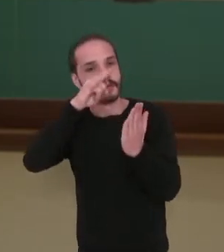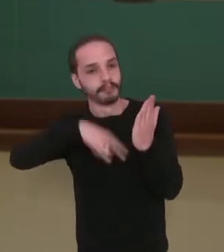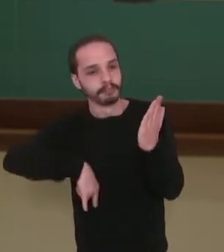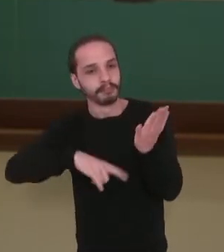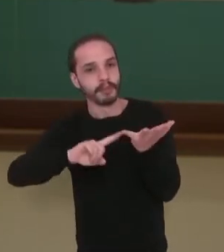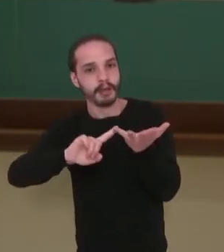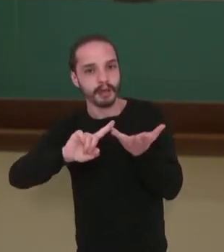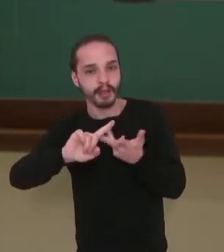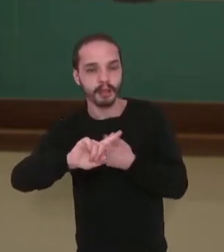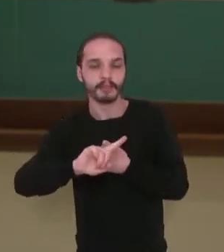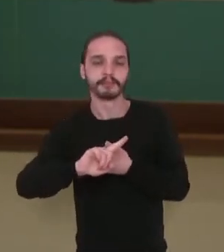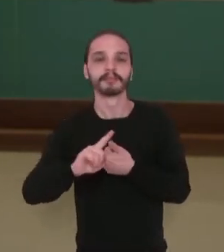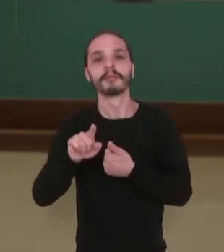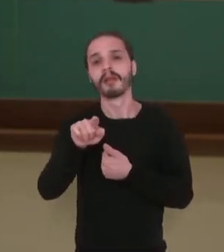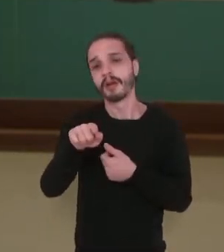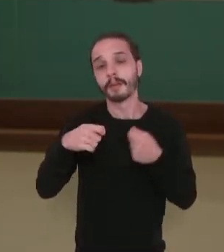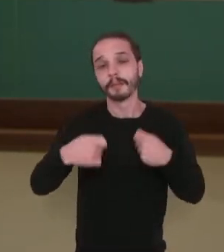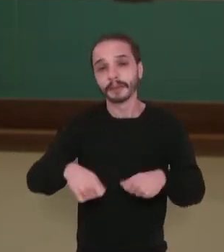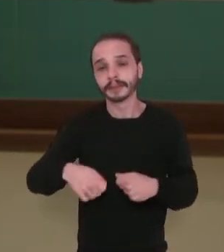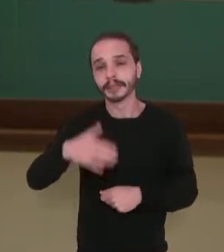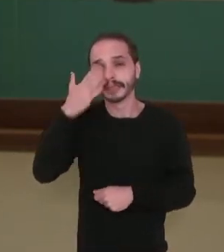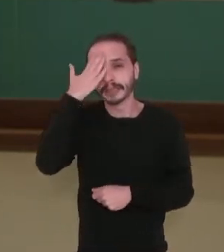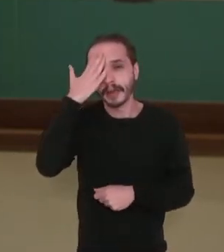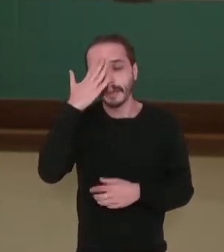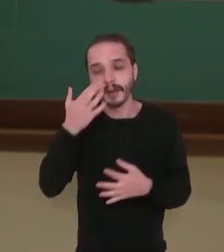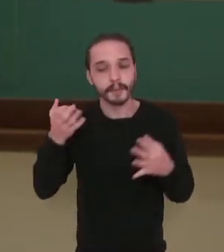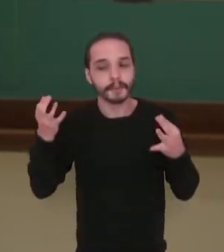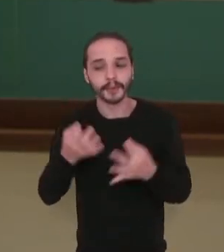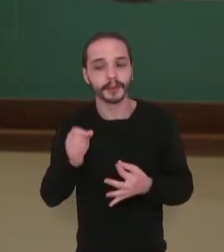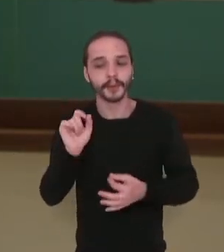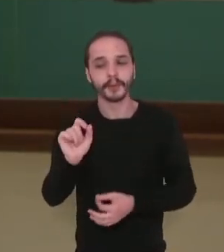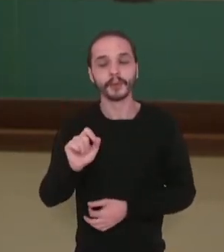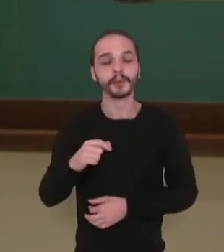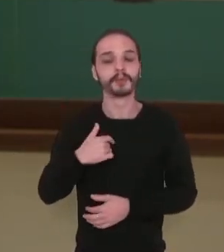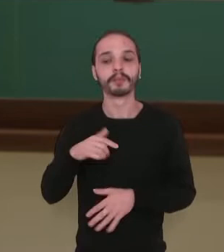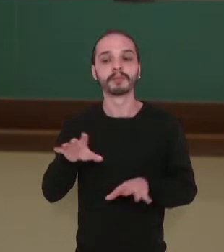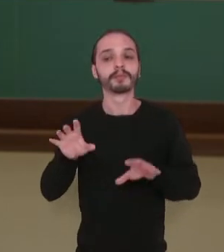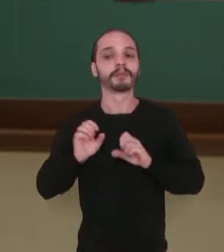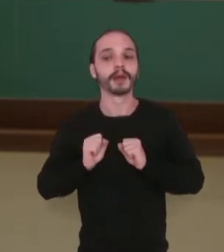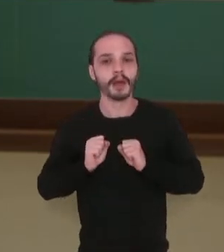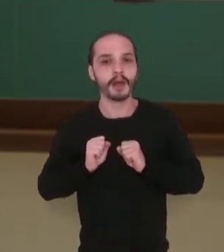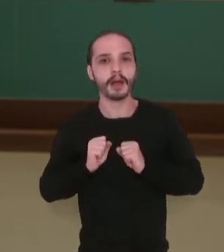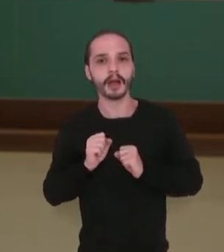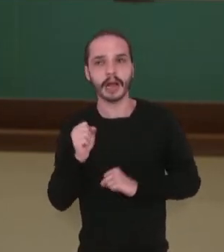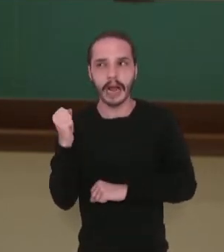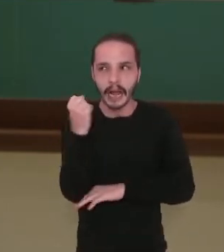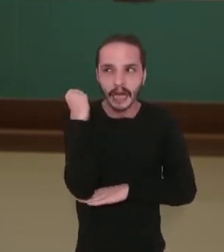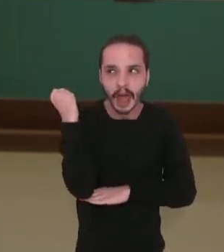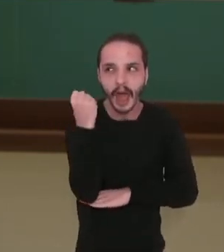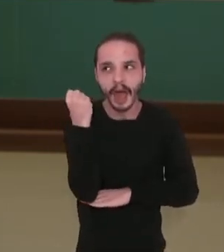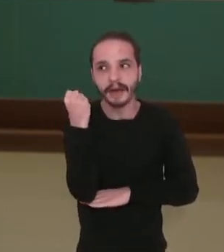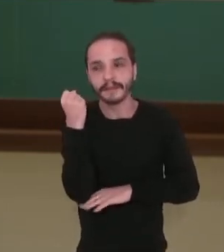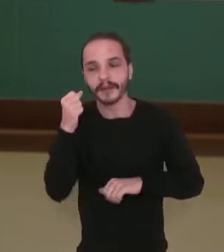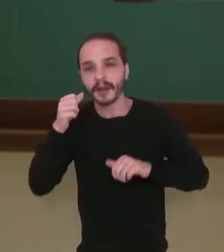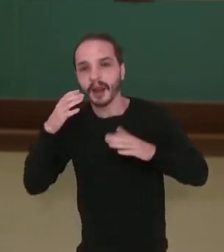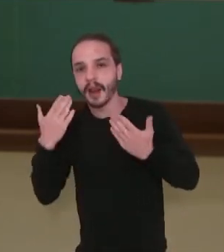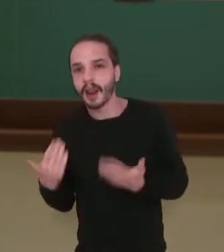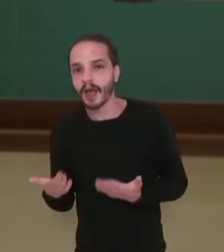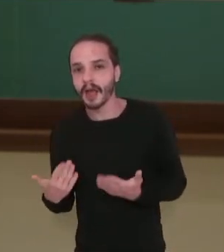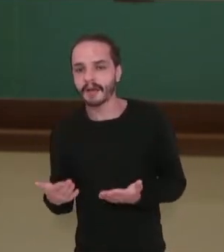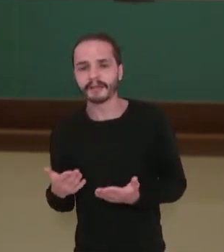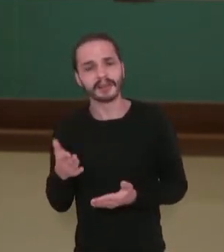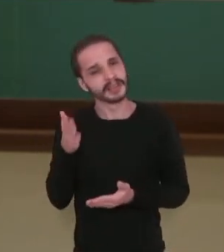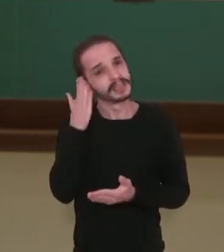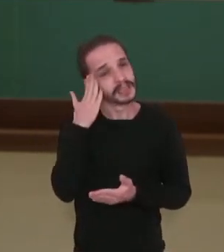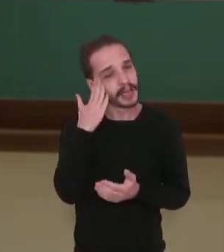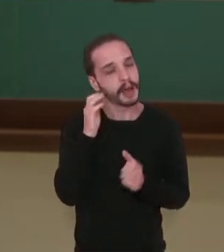precisa saber exatamente o que nós temos, a gravidade do problema. Mesmo que você já saiba que é uma